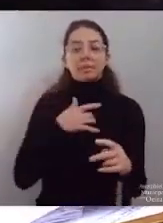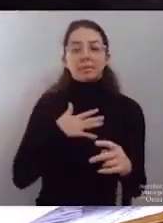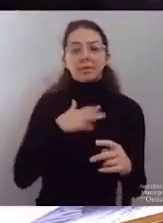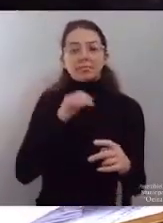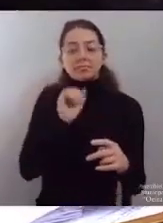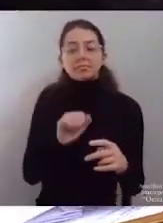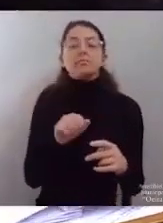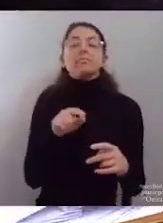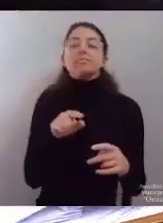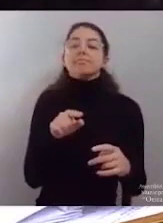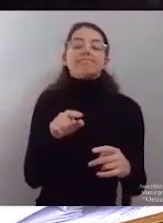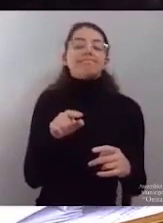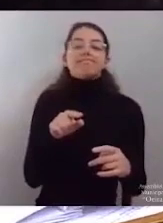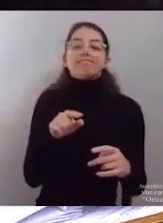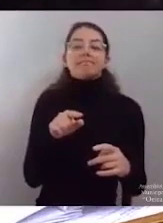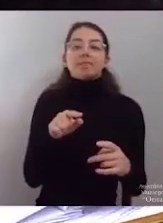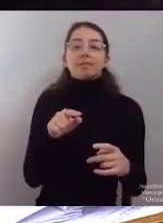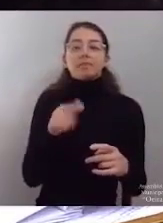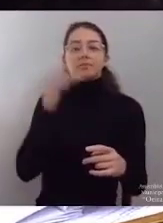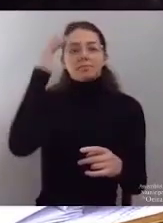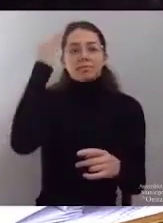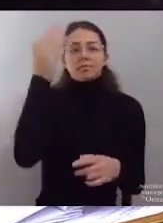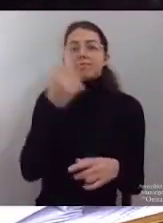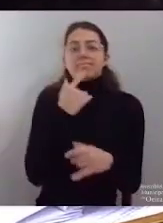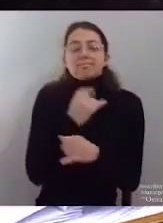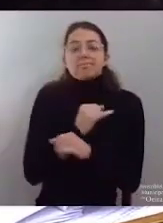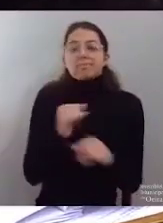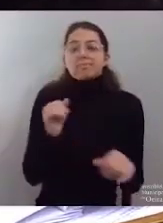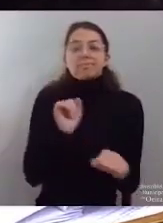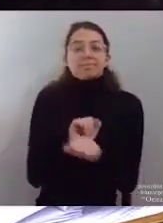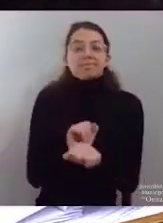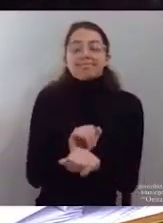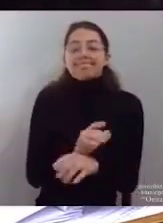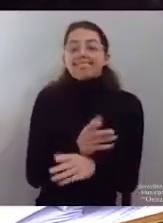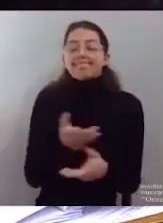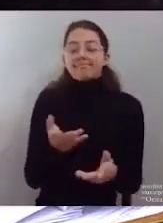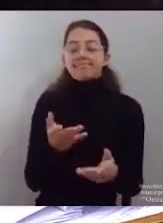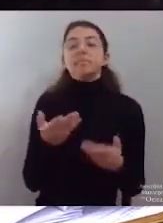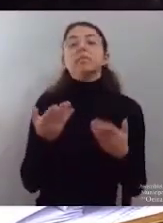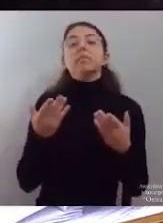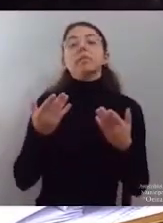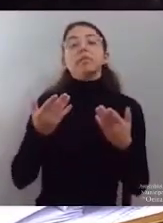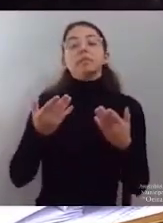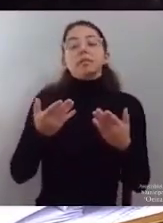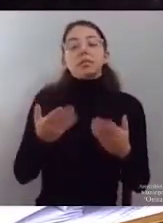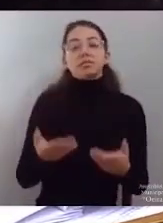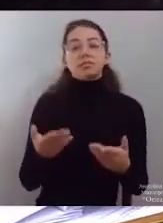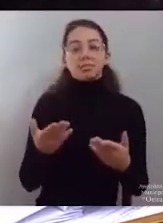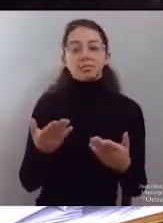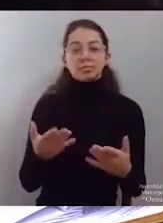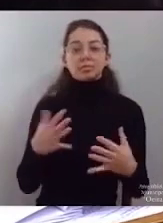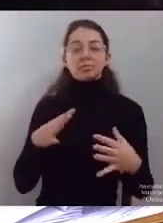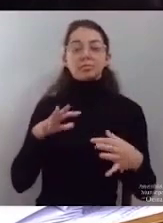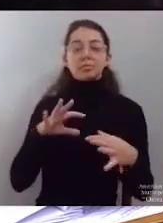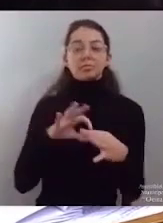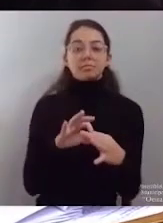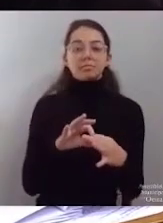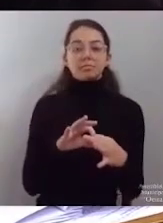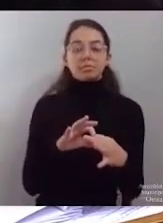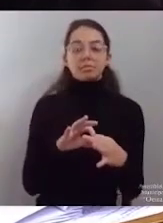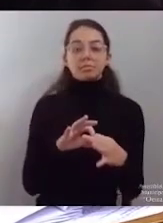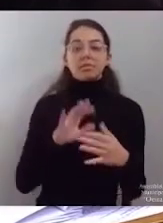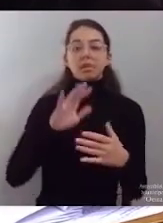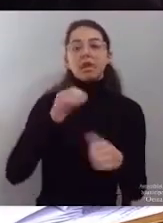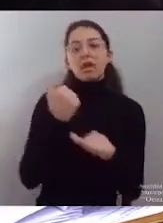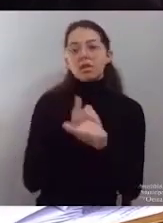está, não tem futuro. Mas, e dando lugar agora àquilo que poderá ser o plano de